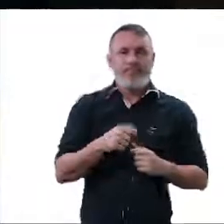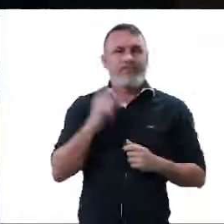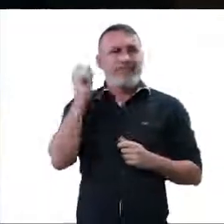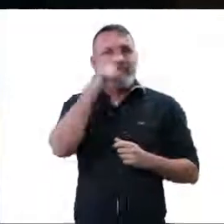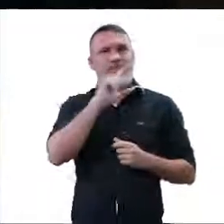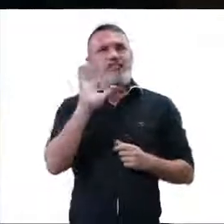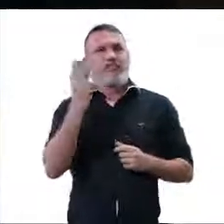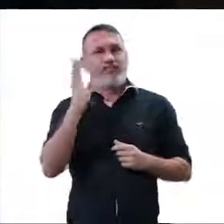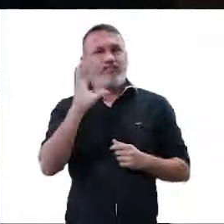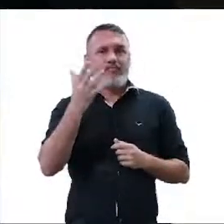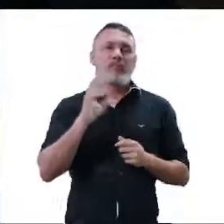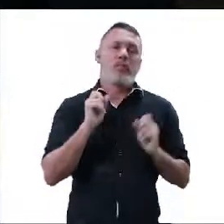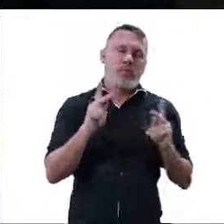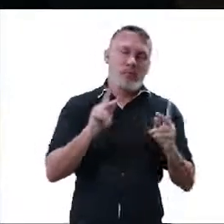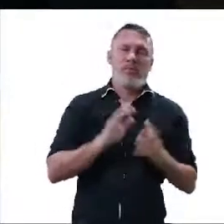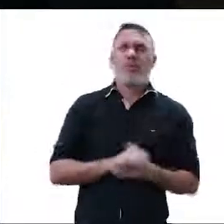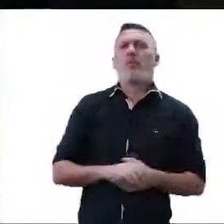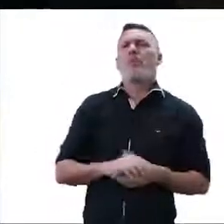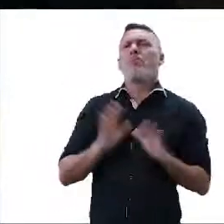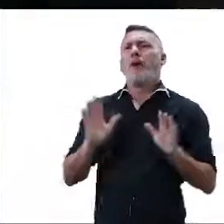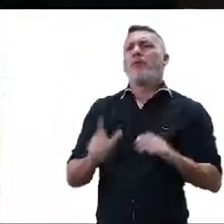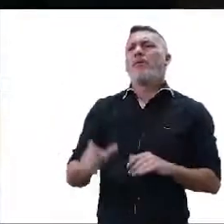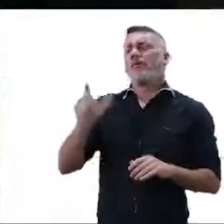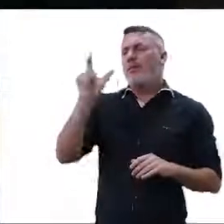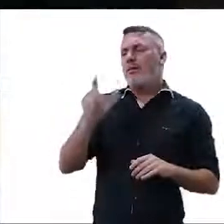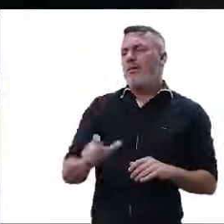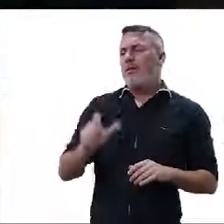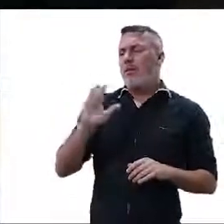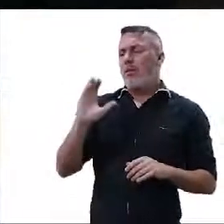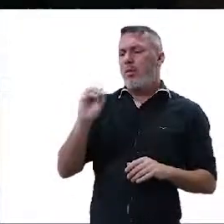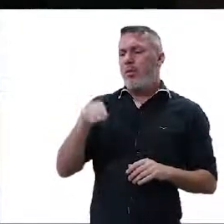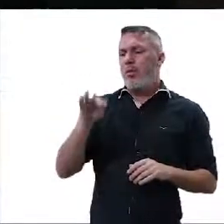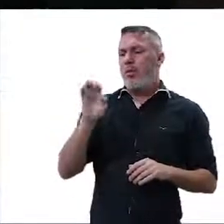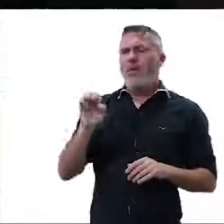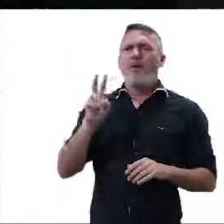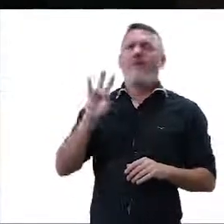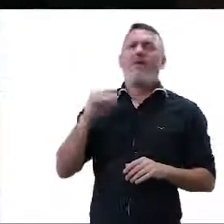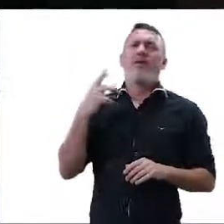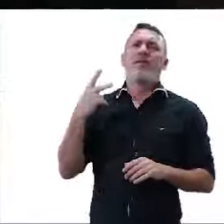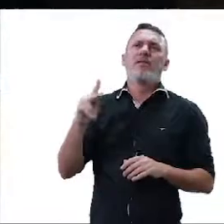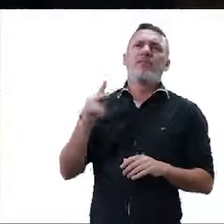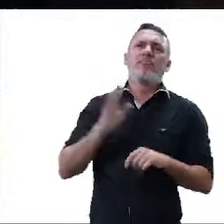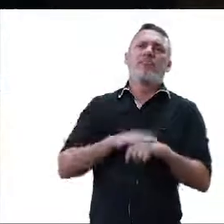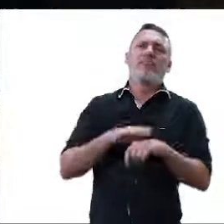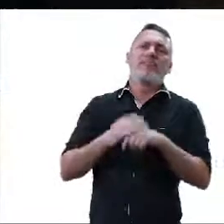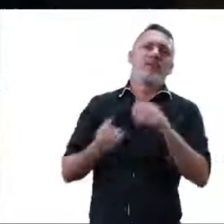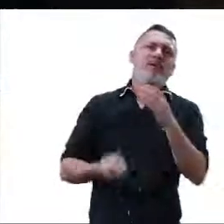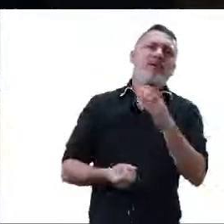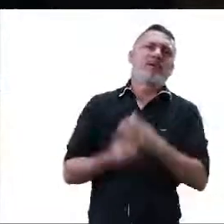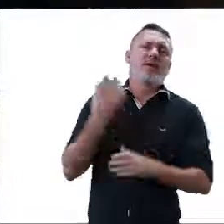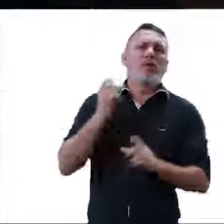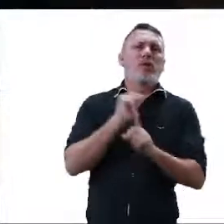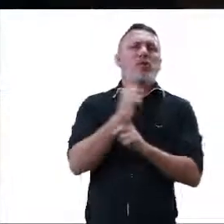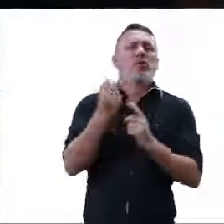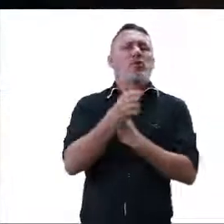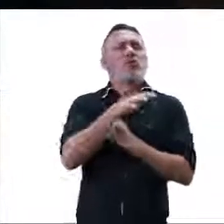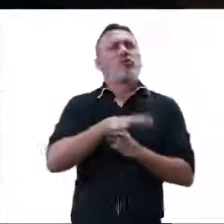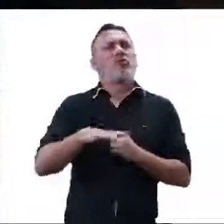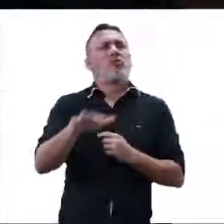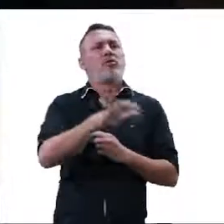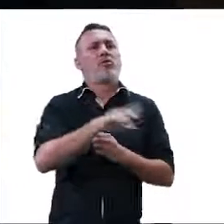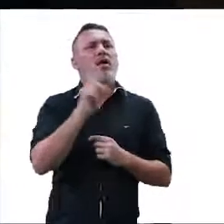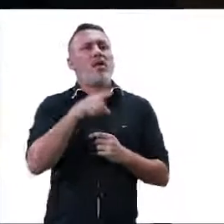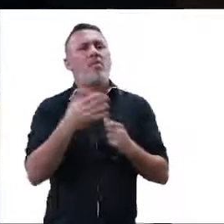imprevisibilidade. Tá, mas então por que o Comte vai formular toda a sua teoria sociológica baseada